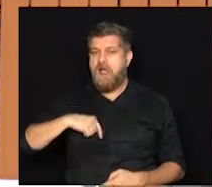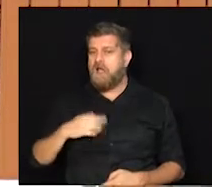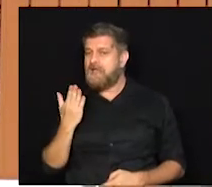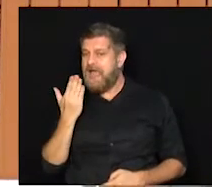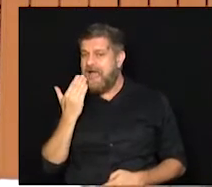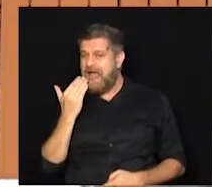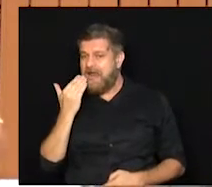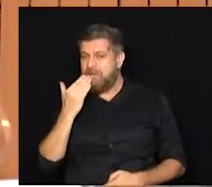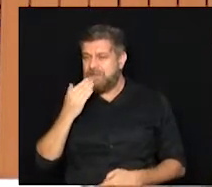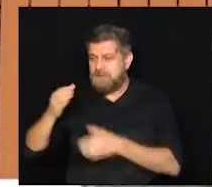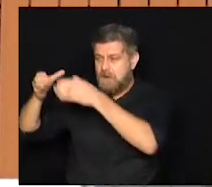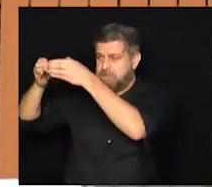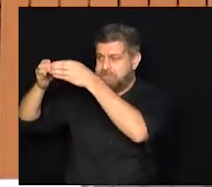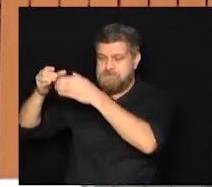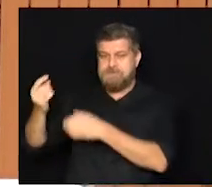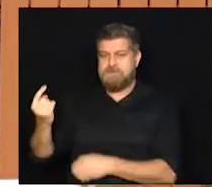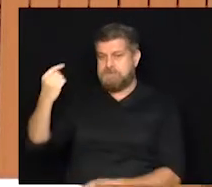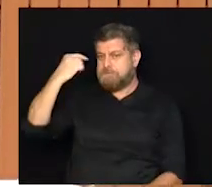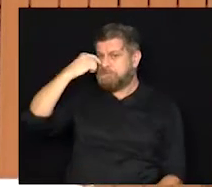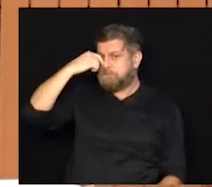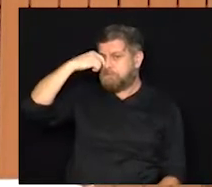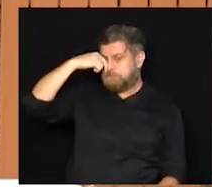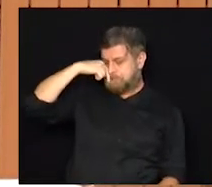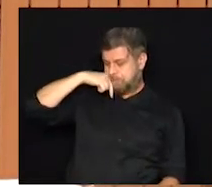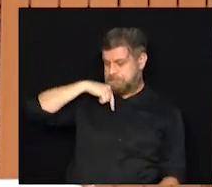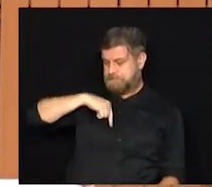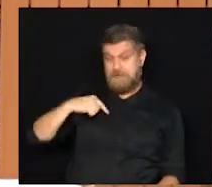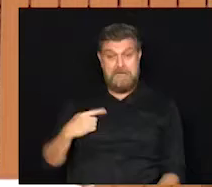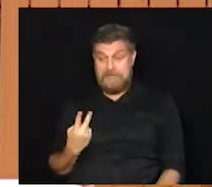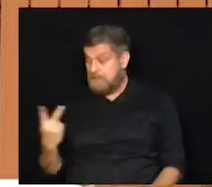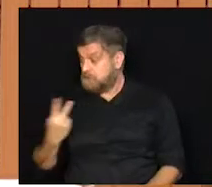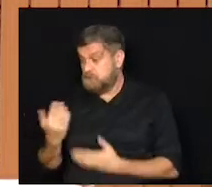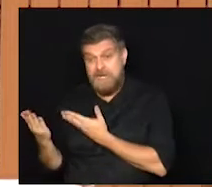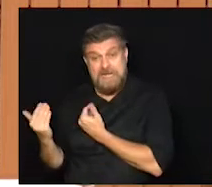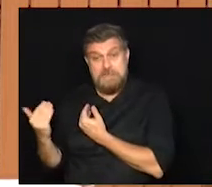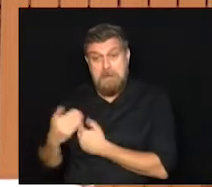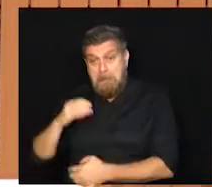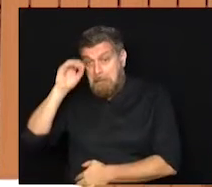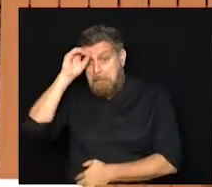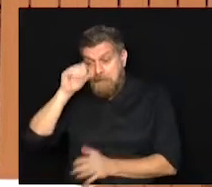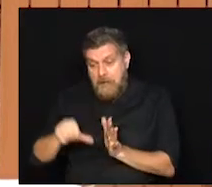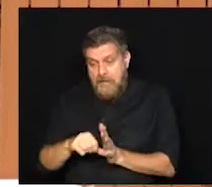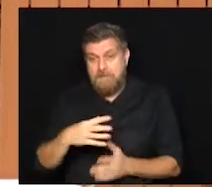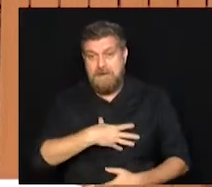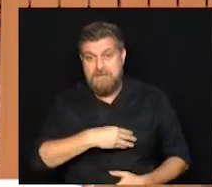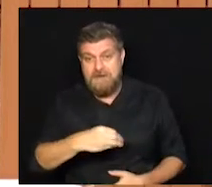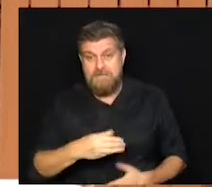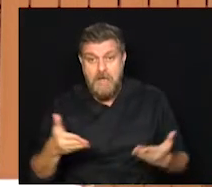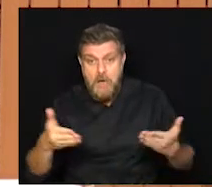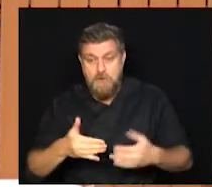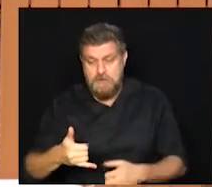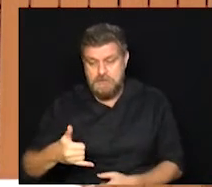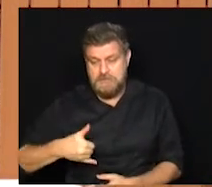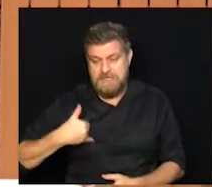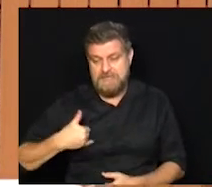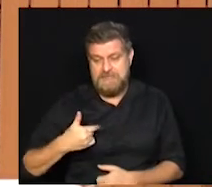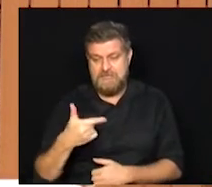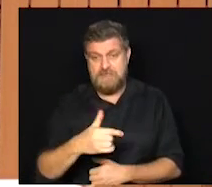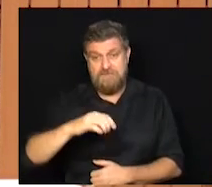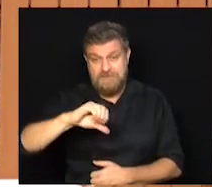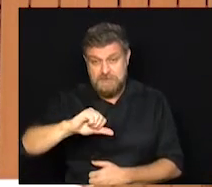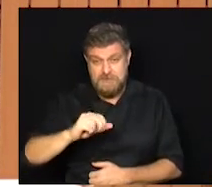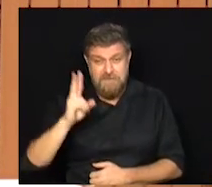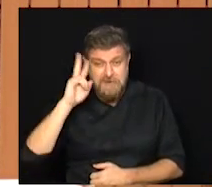papel, tivemos que... Realmente, nós éramos muito novos, a primeira filha. Hoje ela está com 29 anos. Então, eu